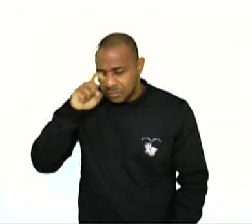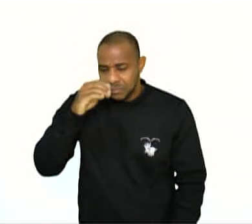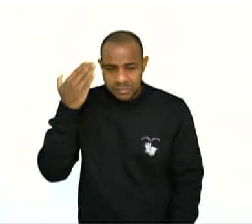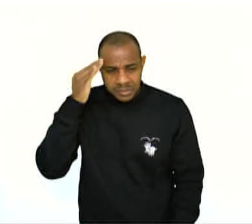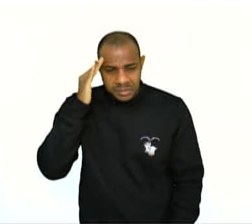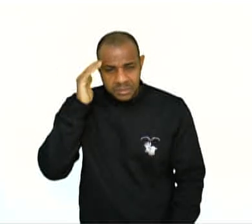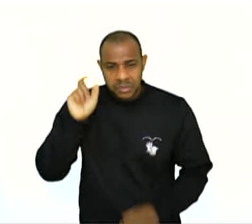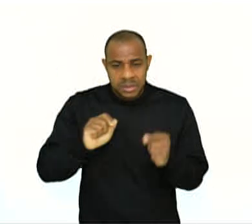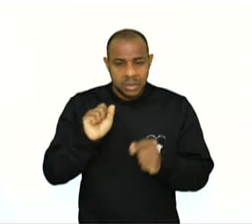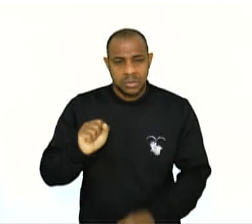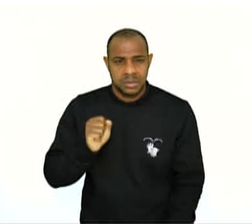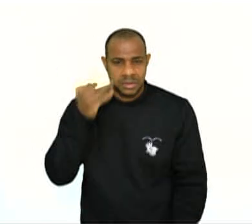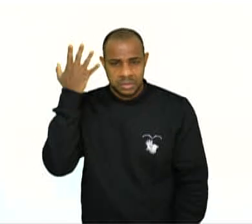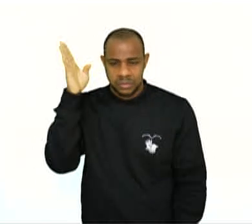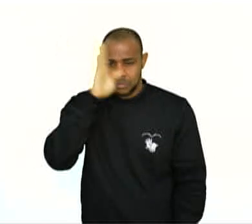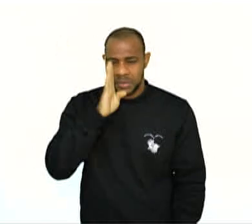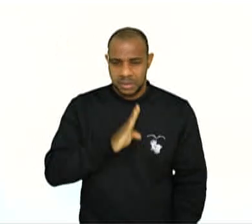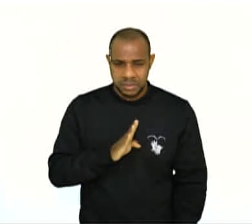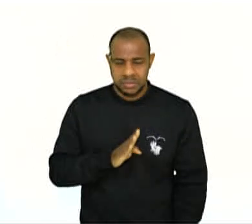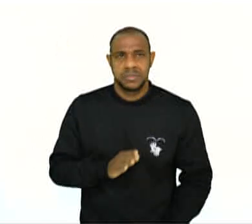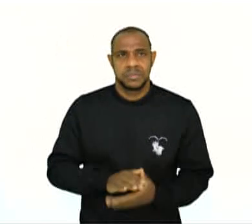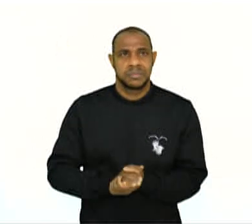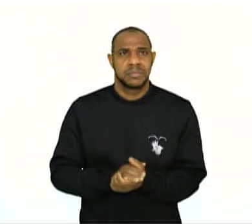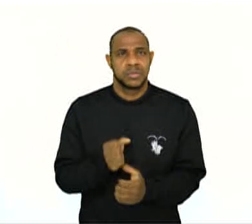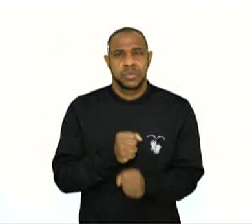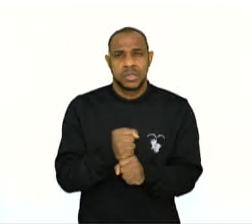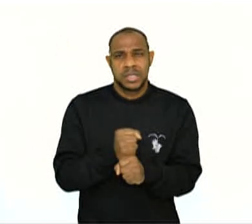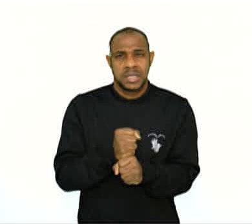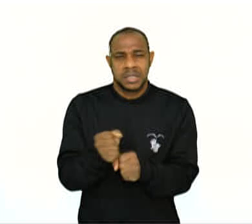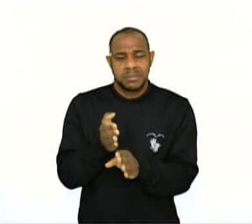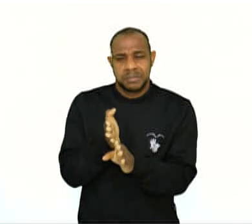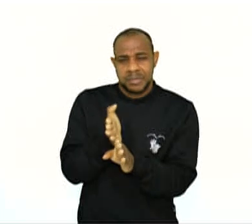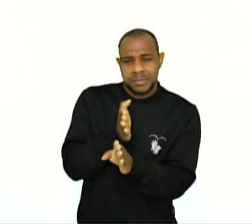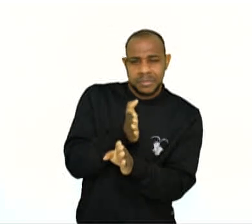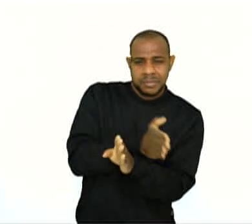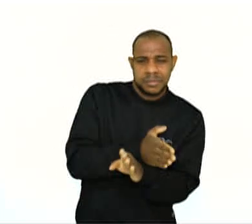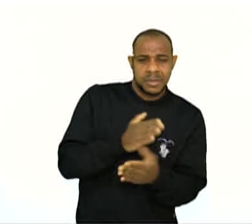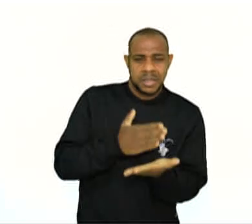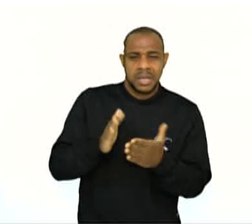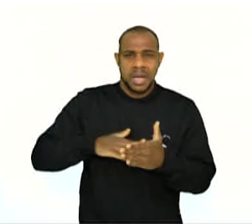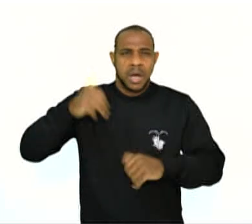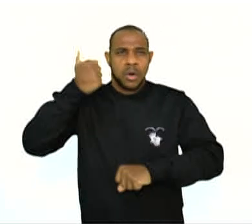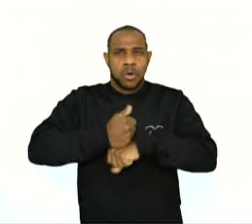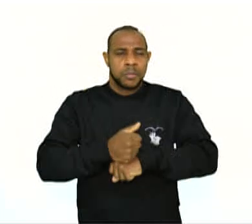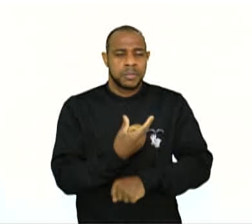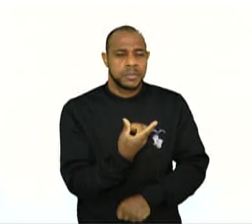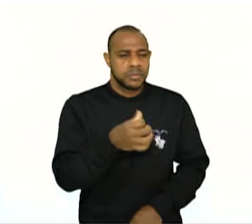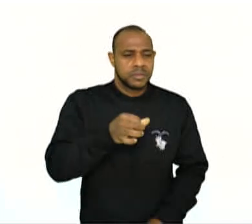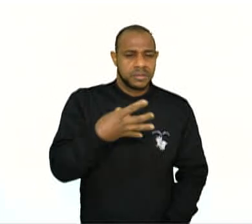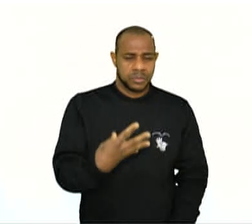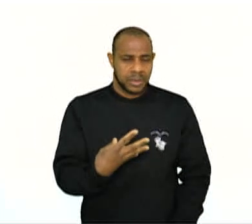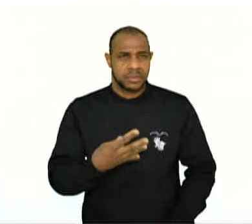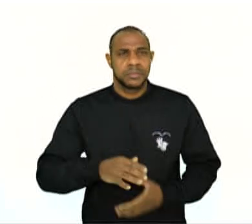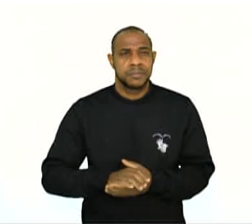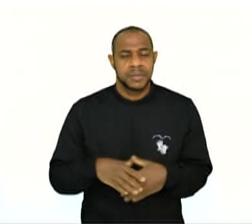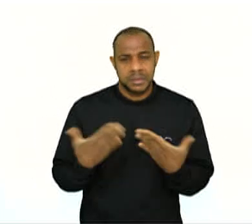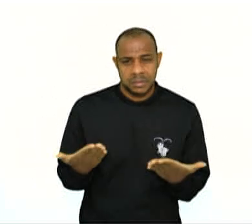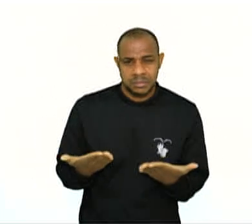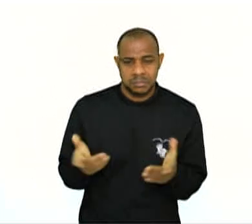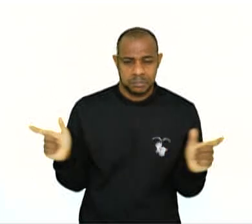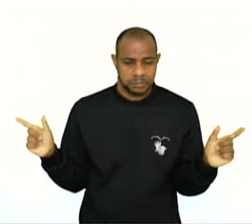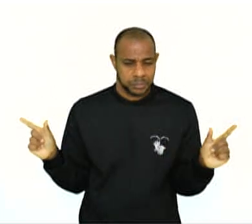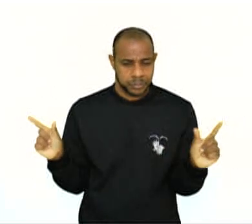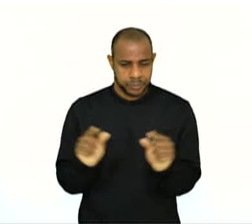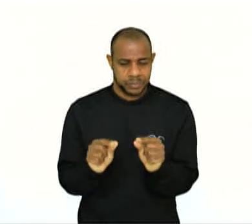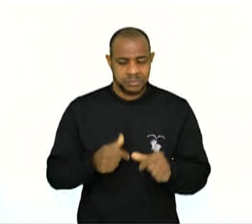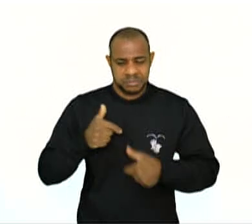entender o que ocorreu no Brasil nos anos imediatamente anteriores ao golpe militar de 1964. A diminuição da